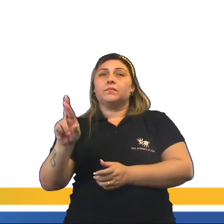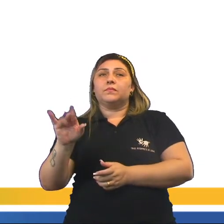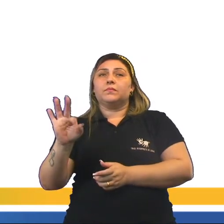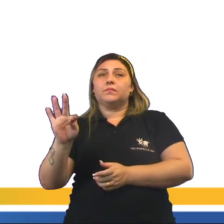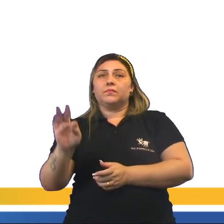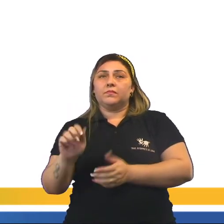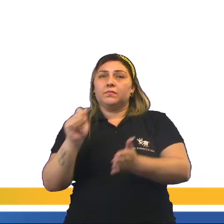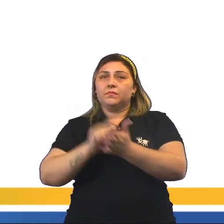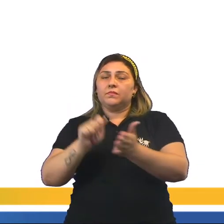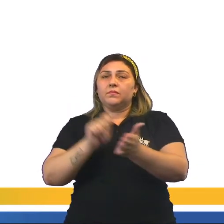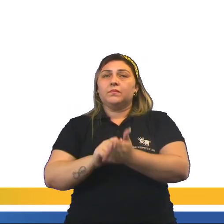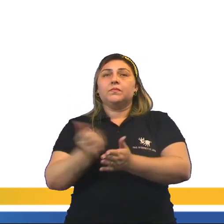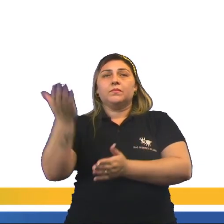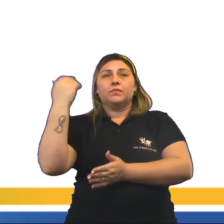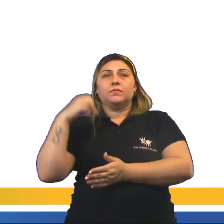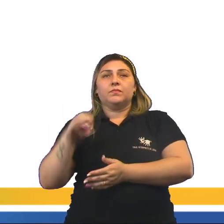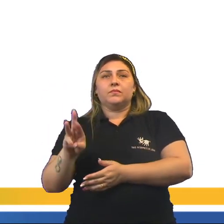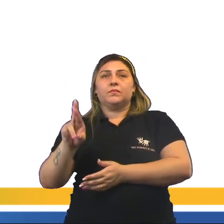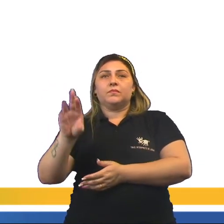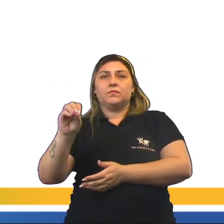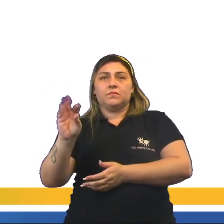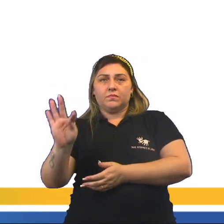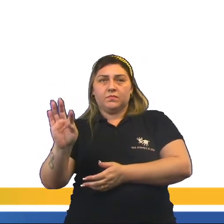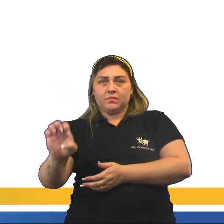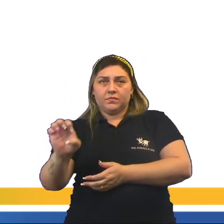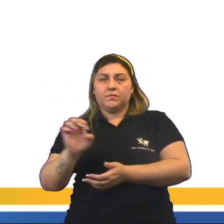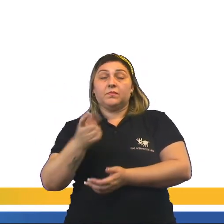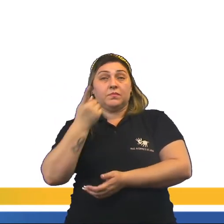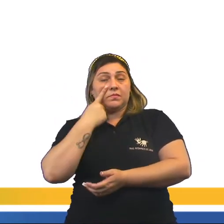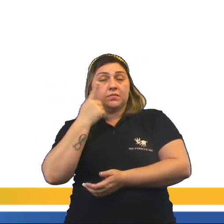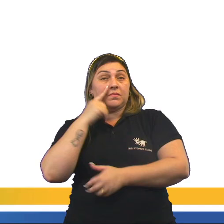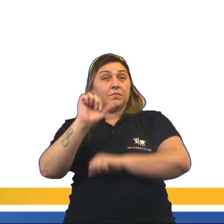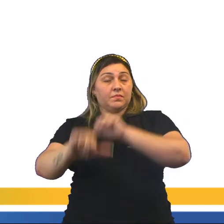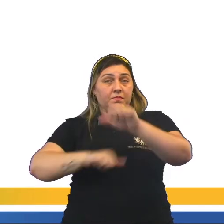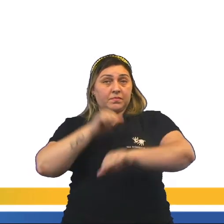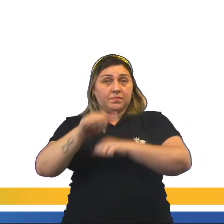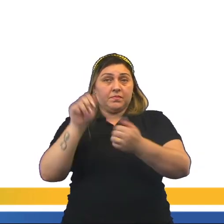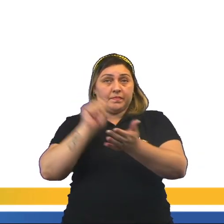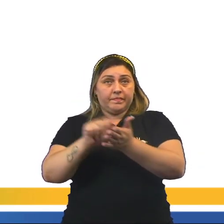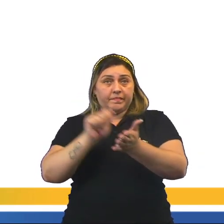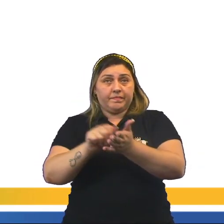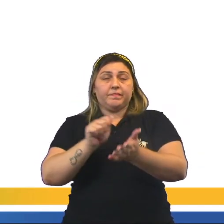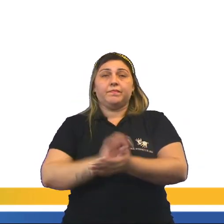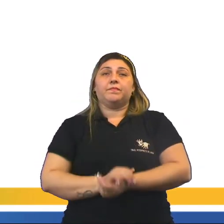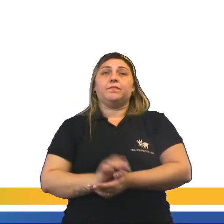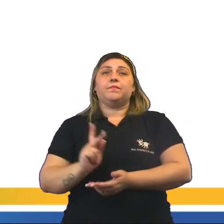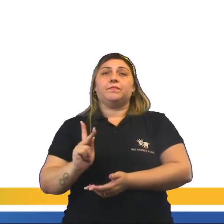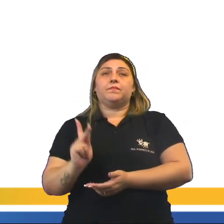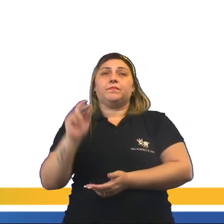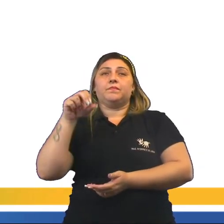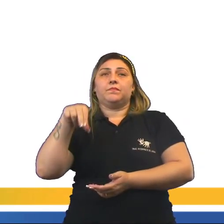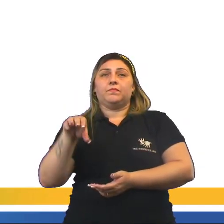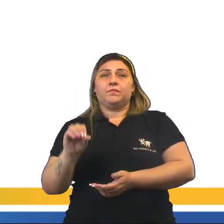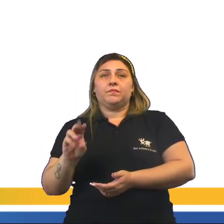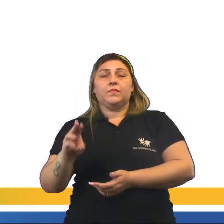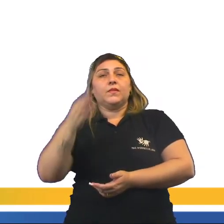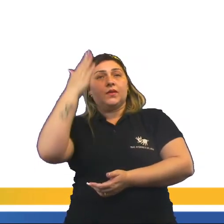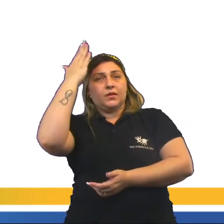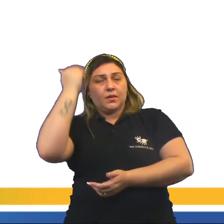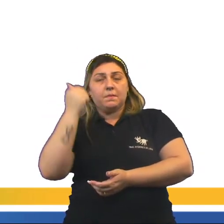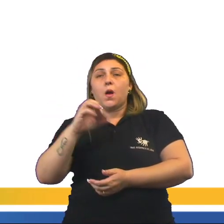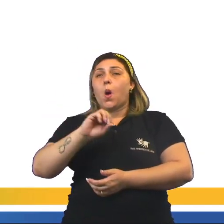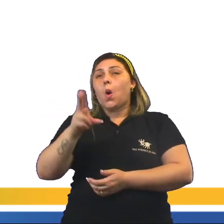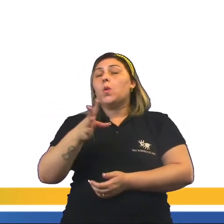verbo escrever, no passado vai ficar wrote. Observaram que mudou a escrita aí? O verbo know, que é o verbo saber